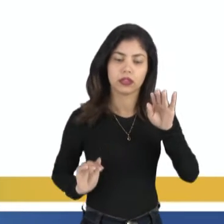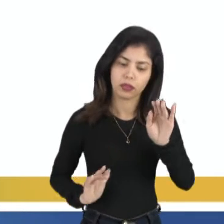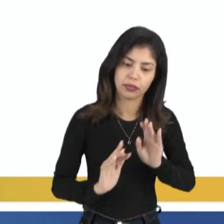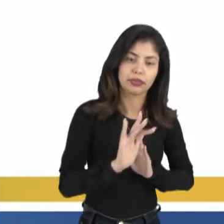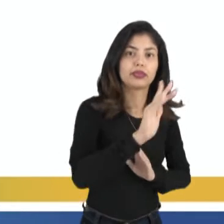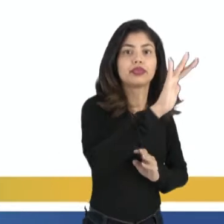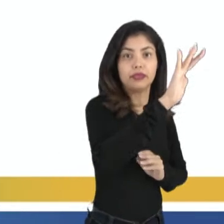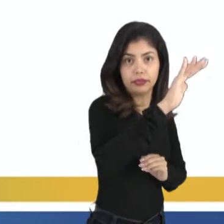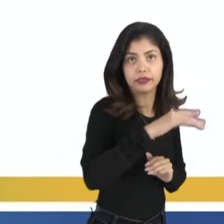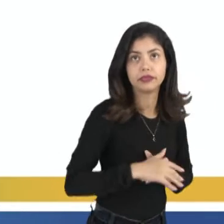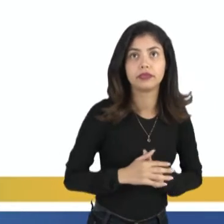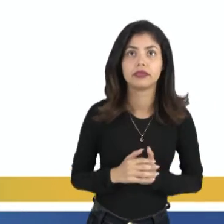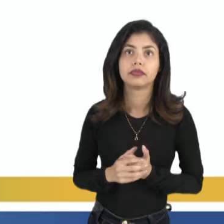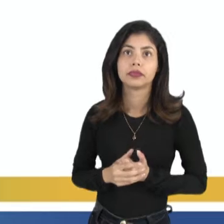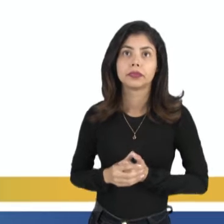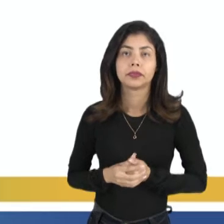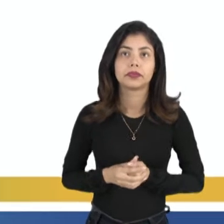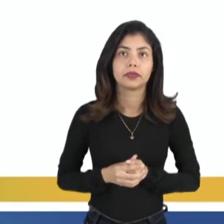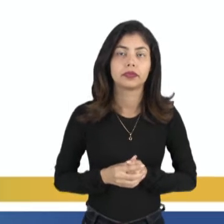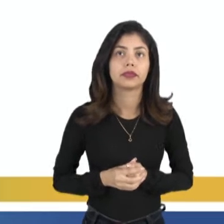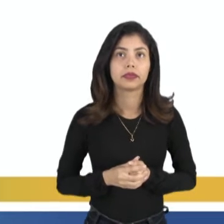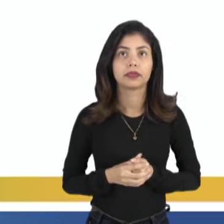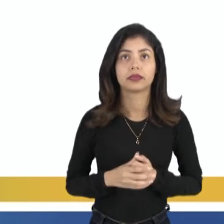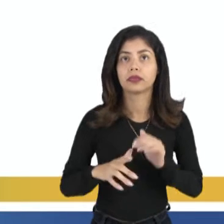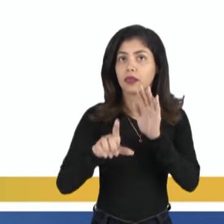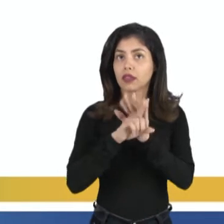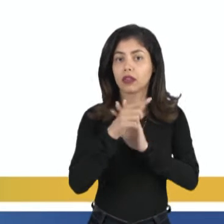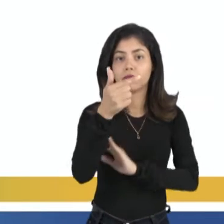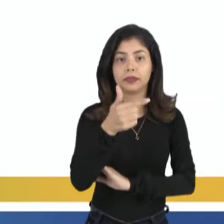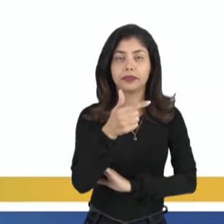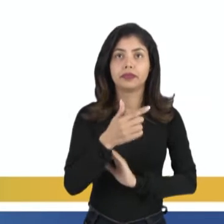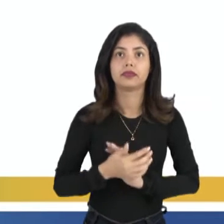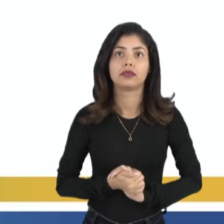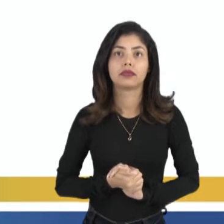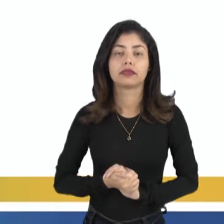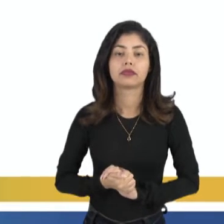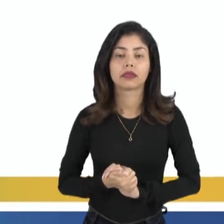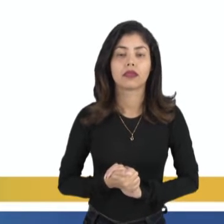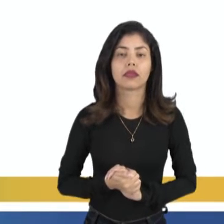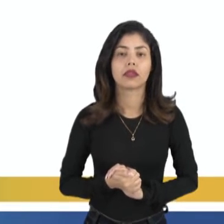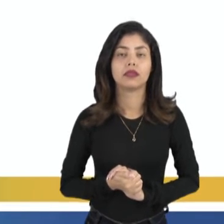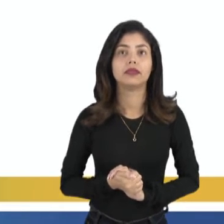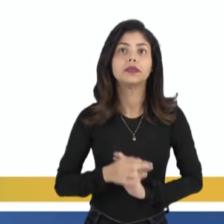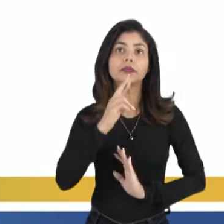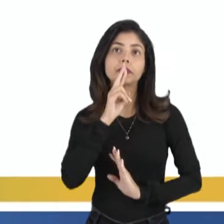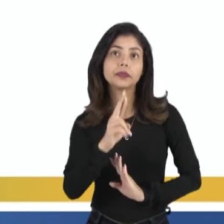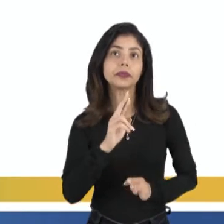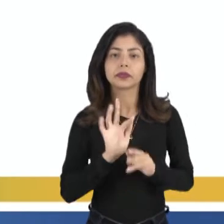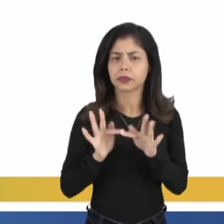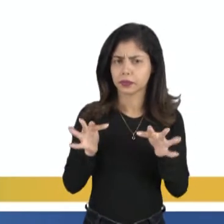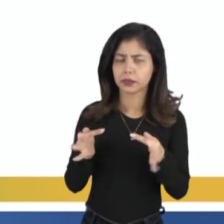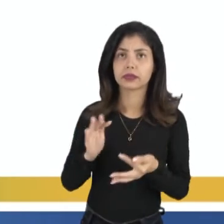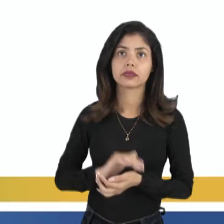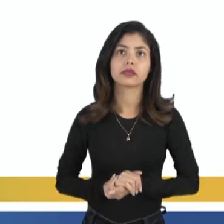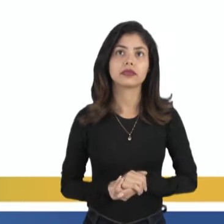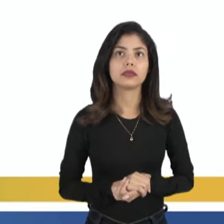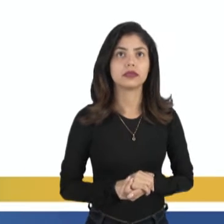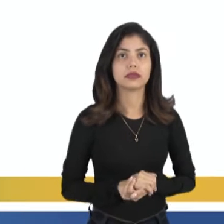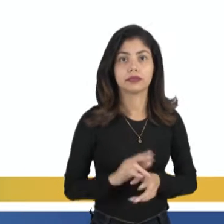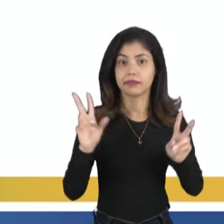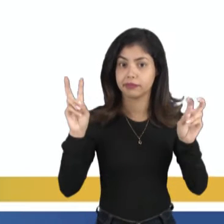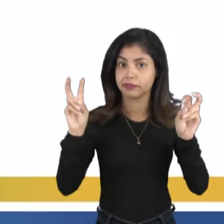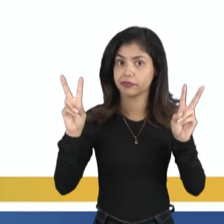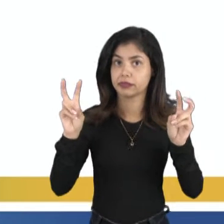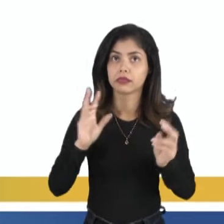se estiver puxando. Pela segunda lei de Newton, nós vamos fazer um cálculo aqui simples, né? Simples